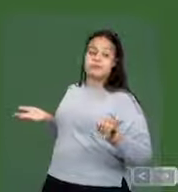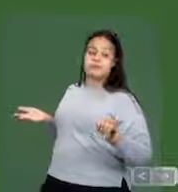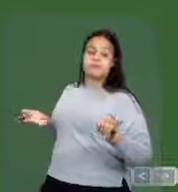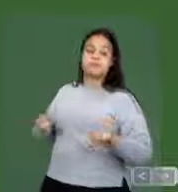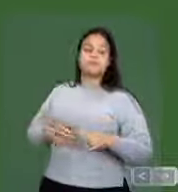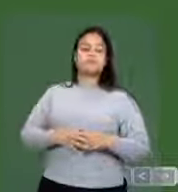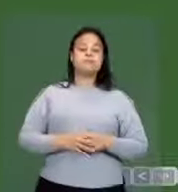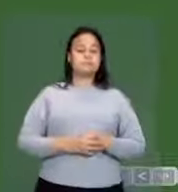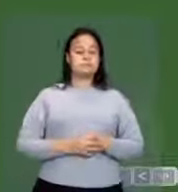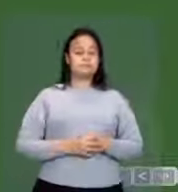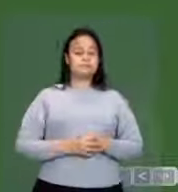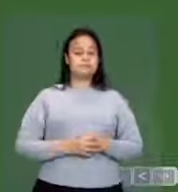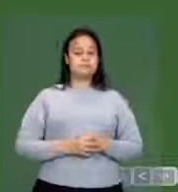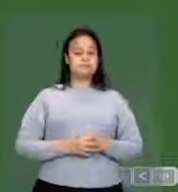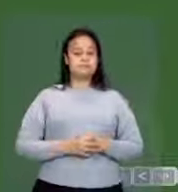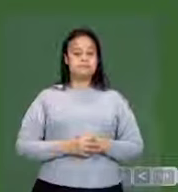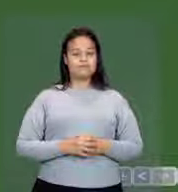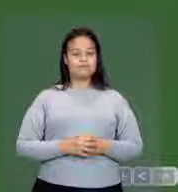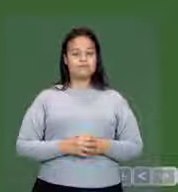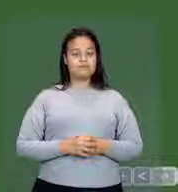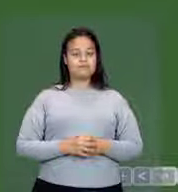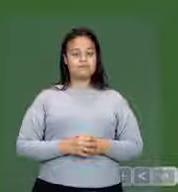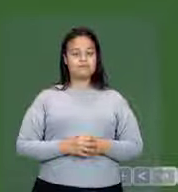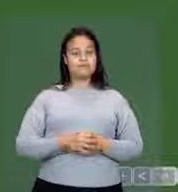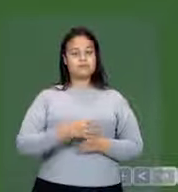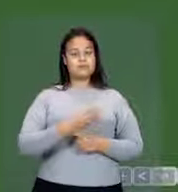32 amperes.